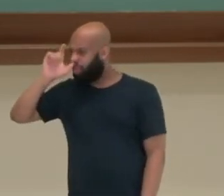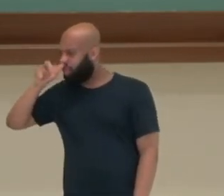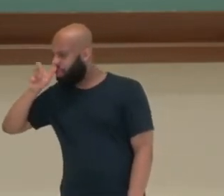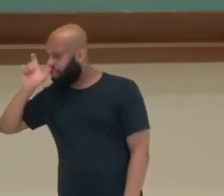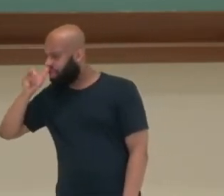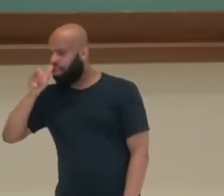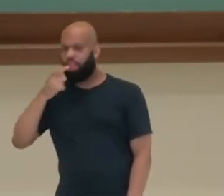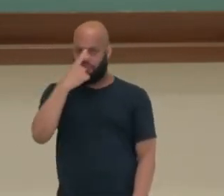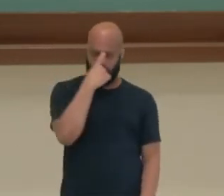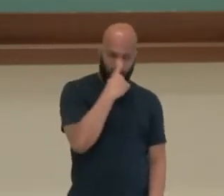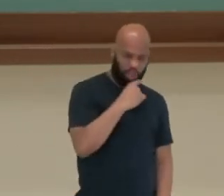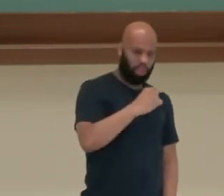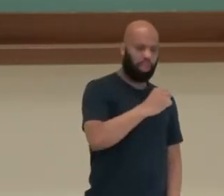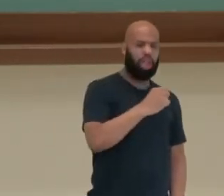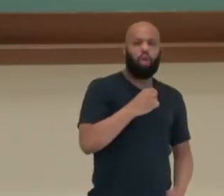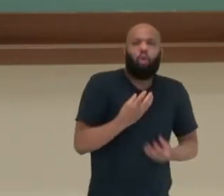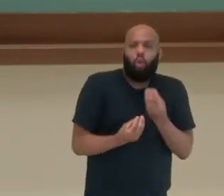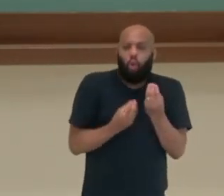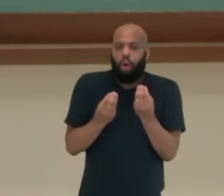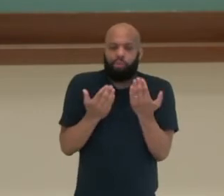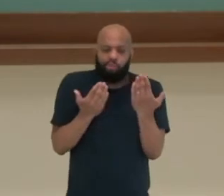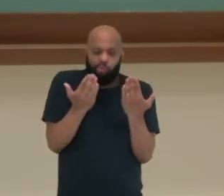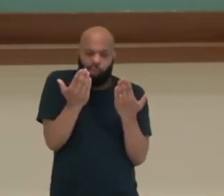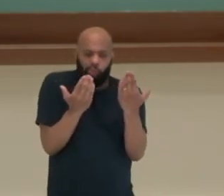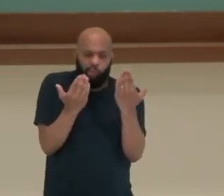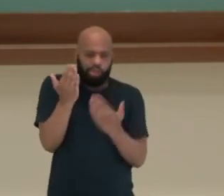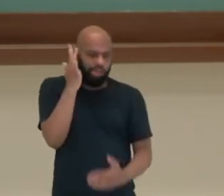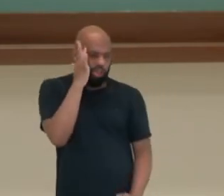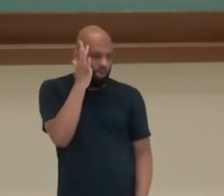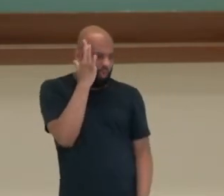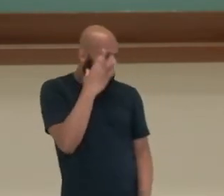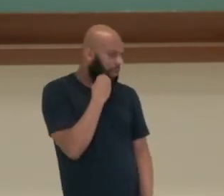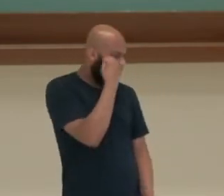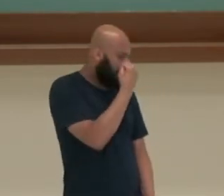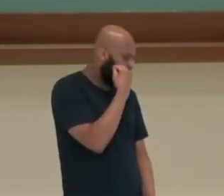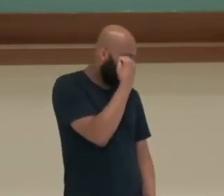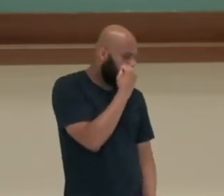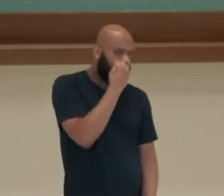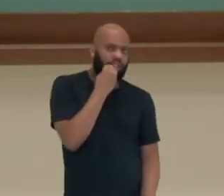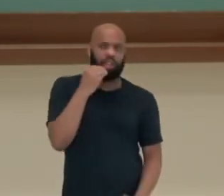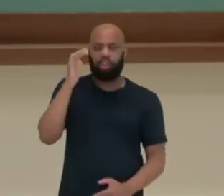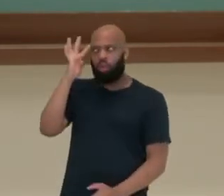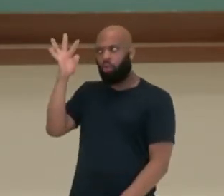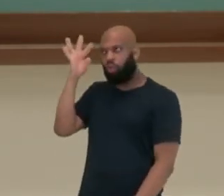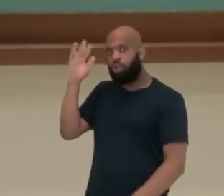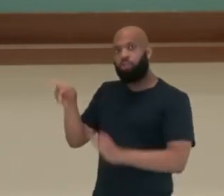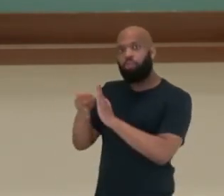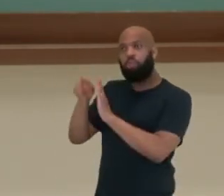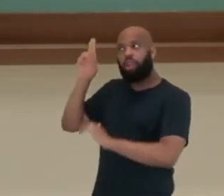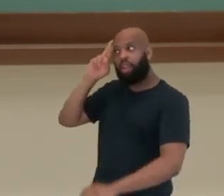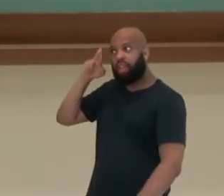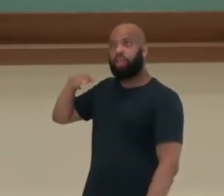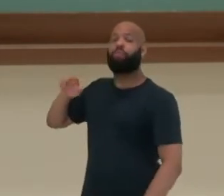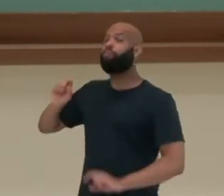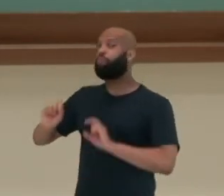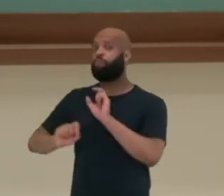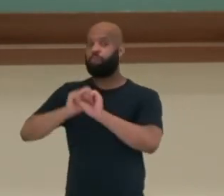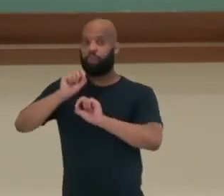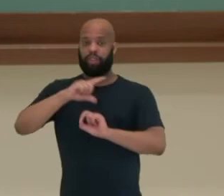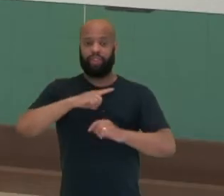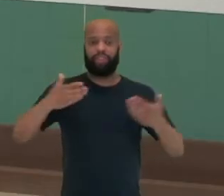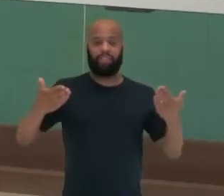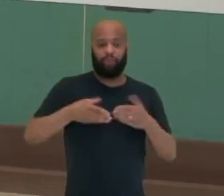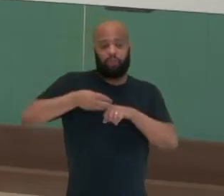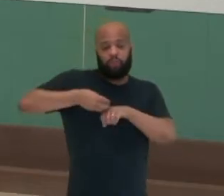forma da gente lembrar melhor as teorias empiristas, racionalistas, enfim, tá? Eu vou deixar aqui uma sugestão